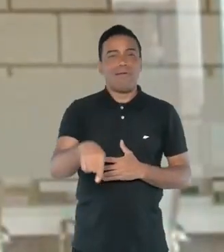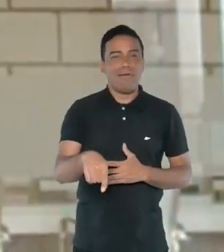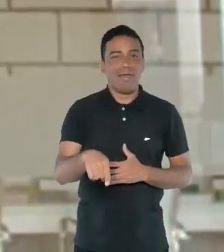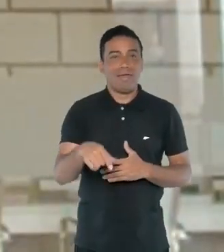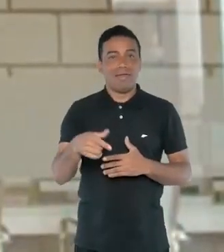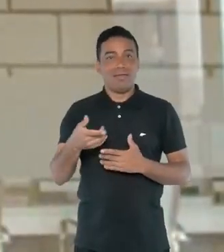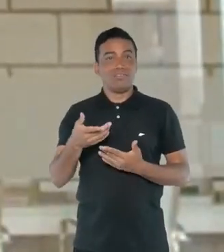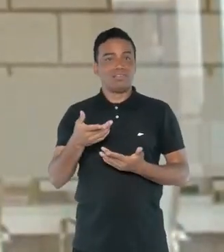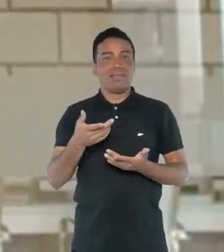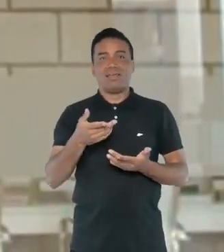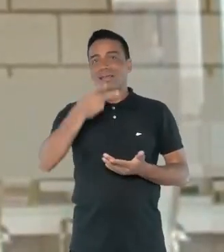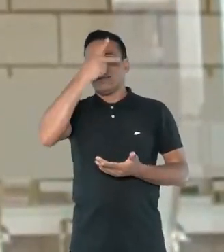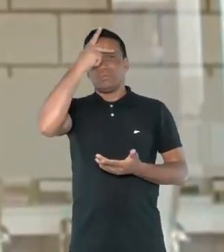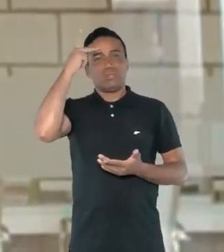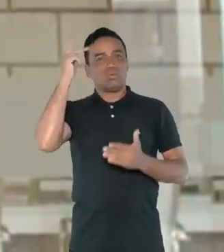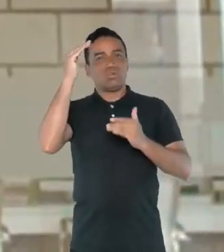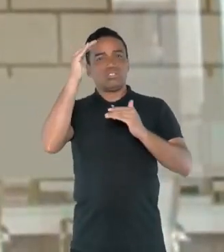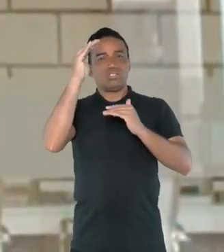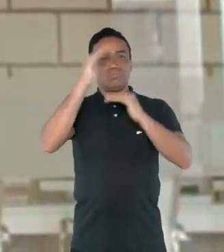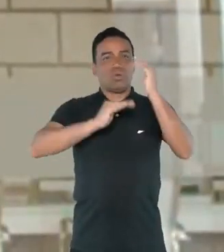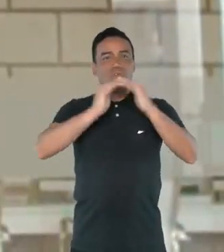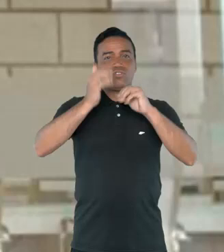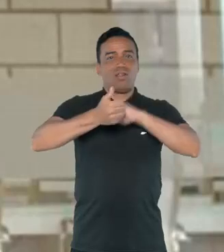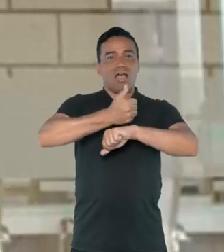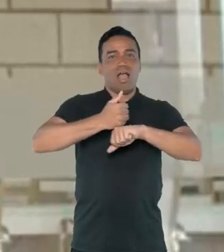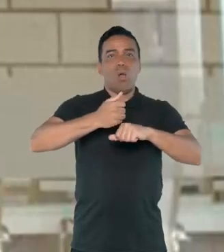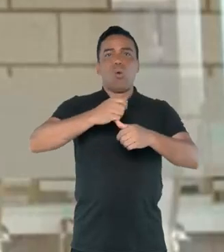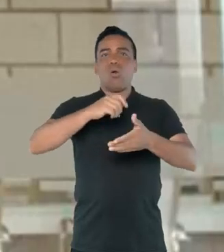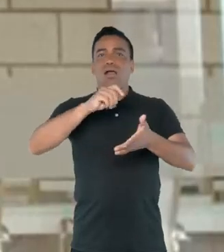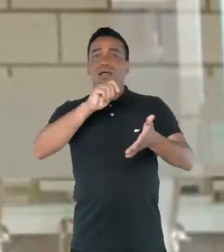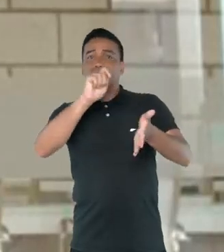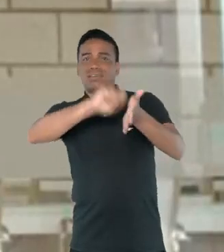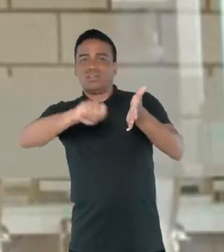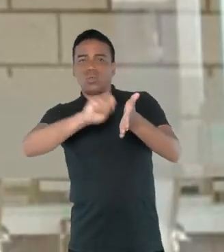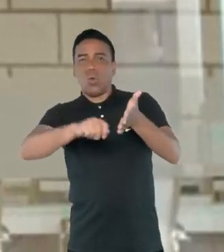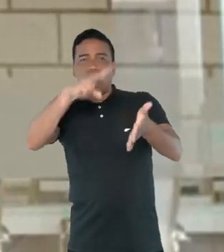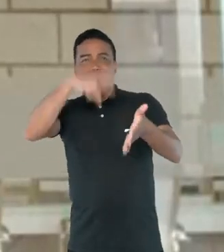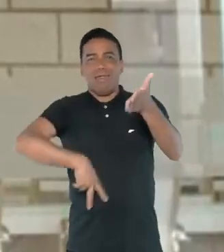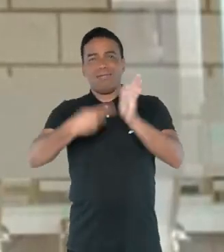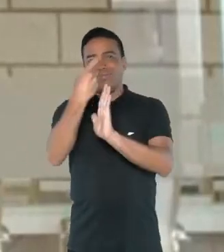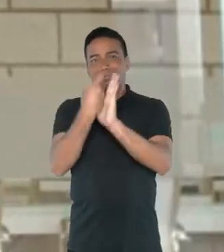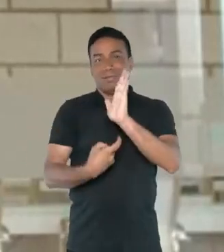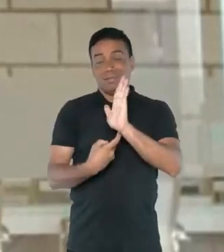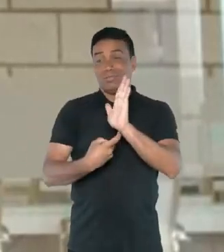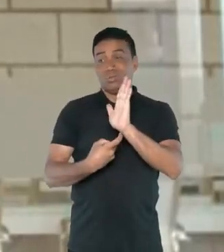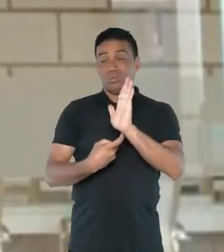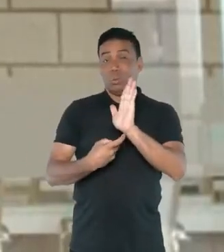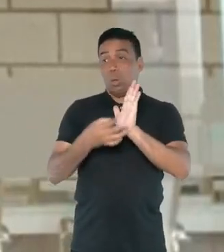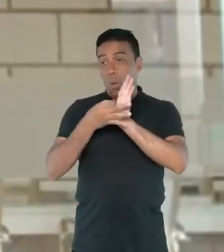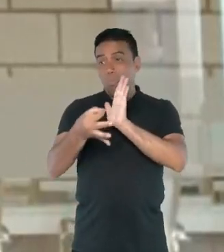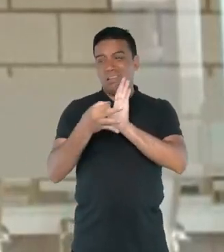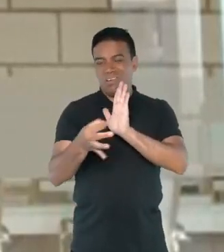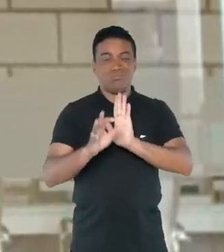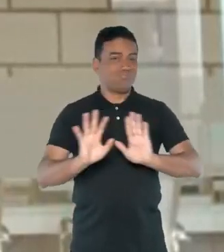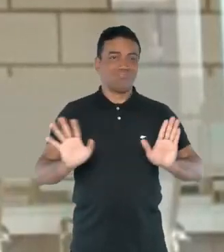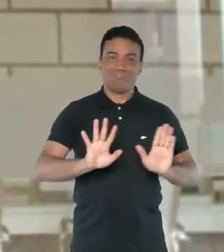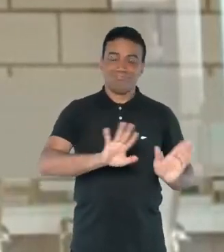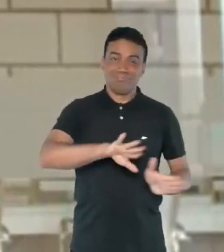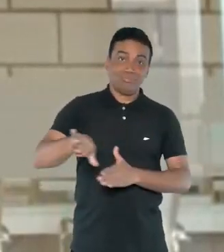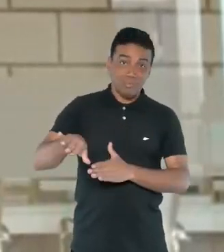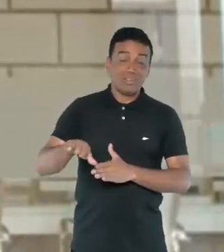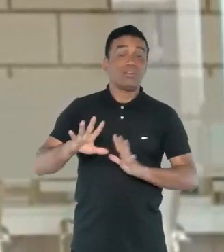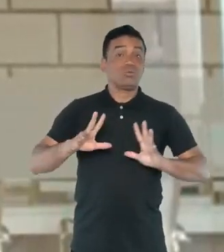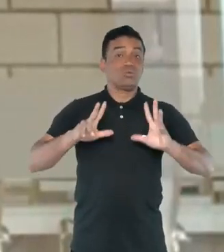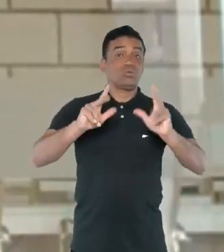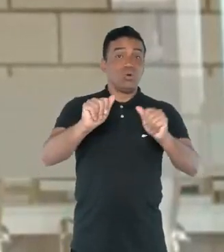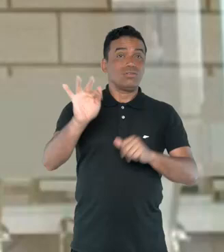ir para os autores, né, ler os textos dos autores e menos comentaristas. Então, toda a